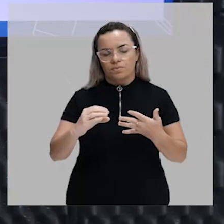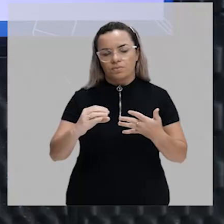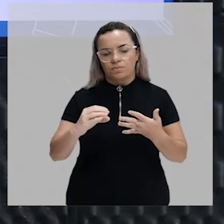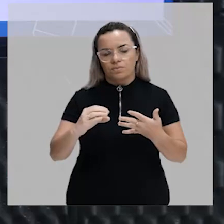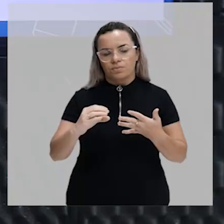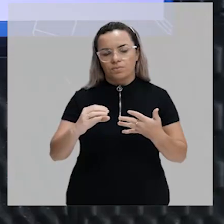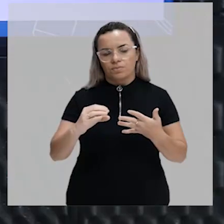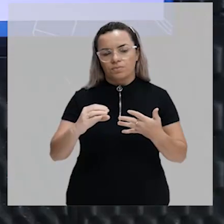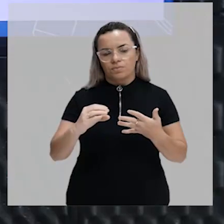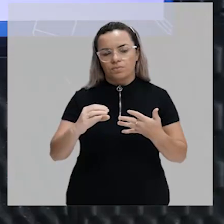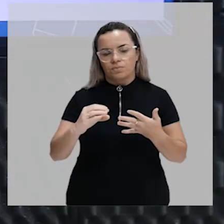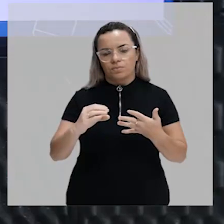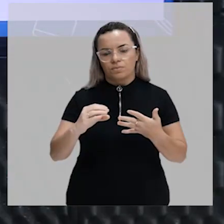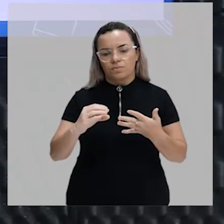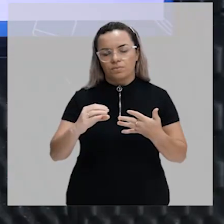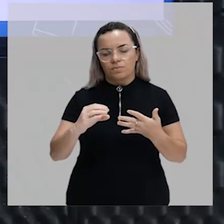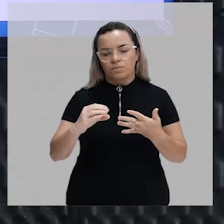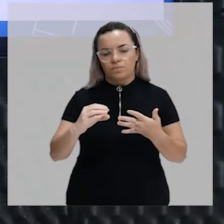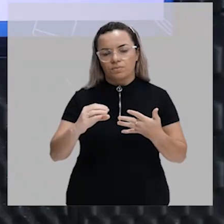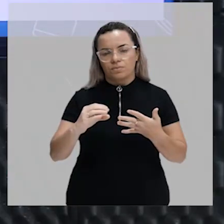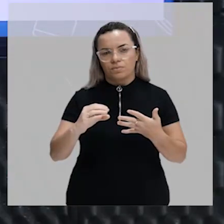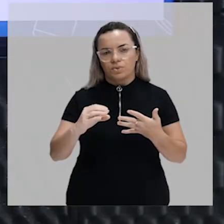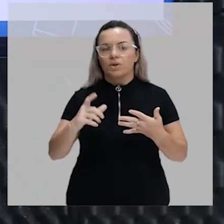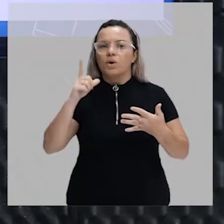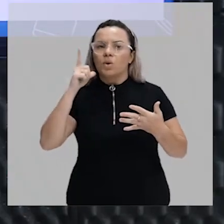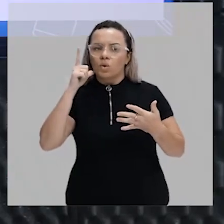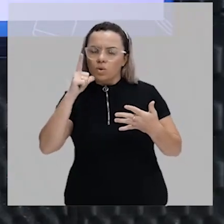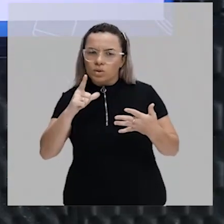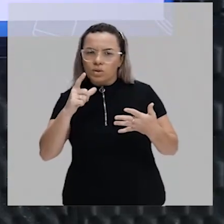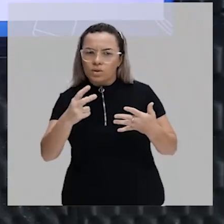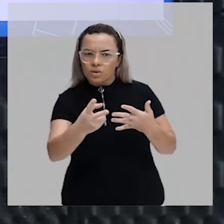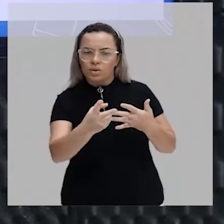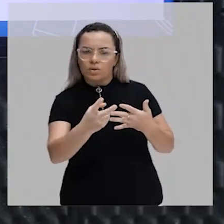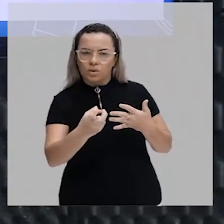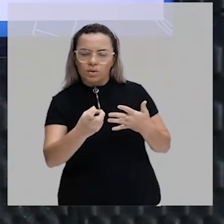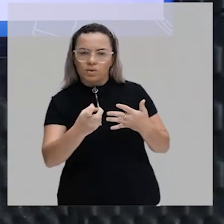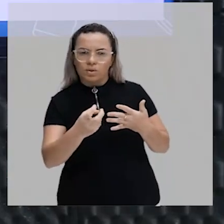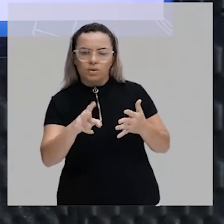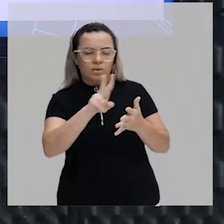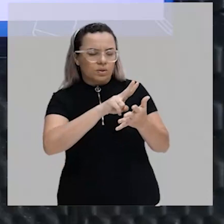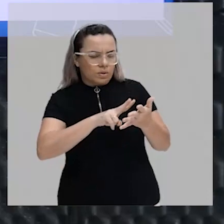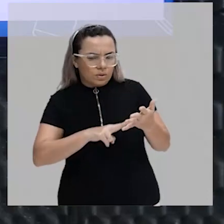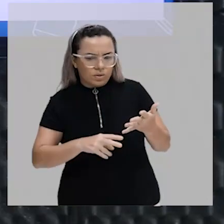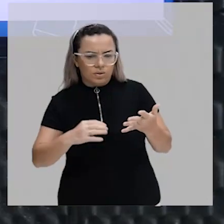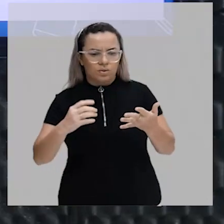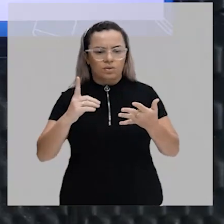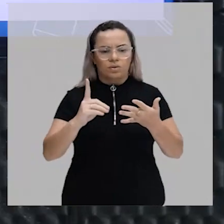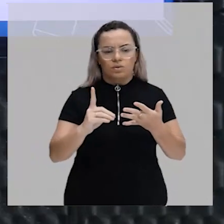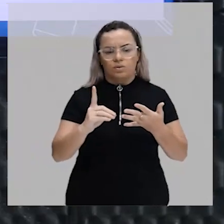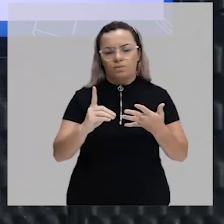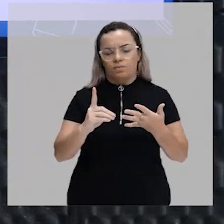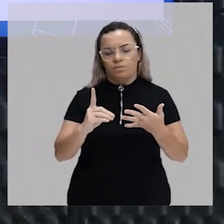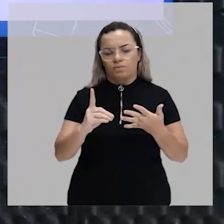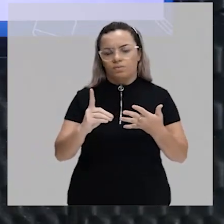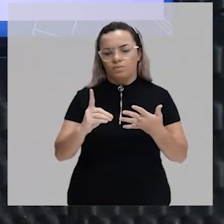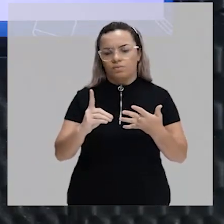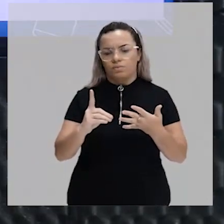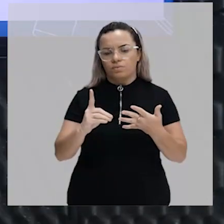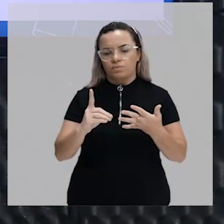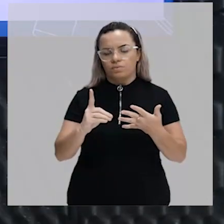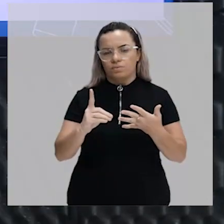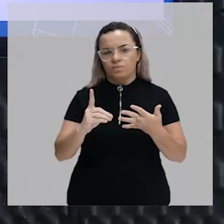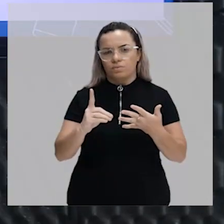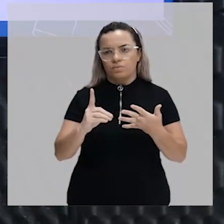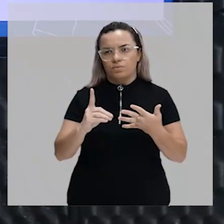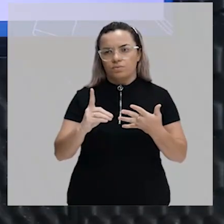de tarefas degradantes. Você conseguiu perceber isso na leitura? Frustração amorosa canalizada para as